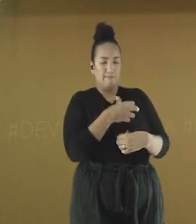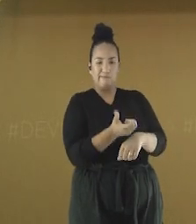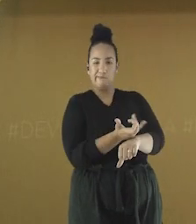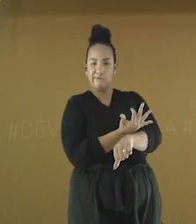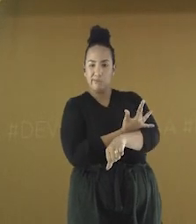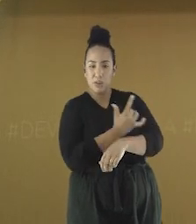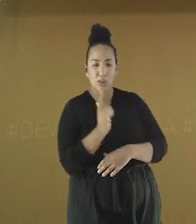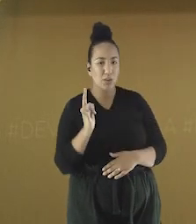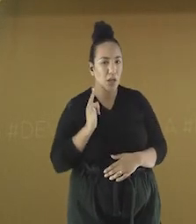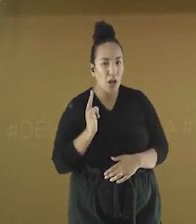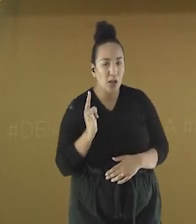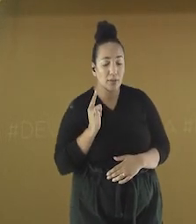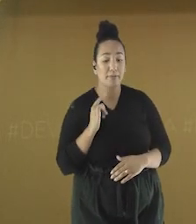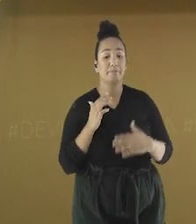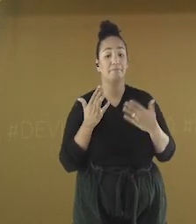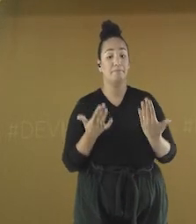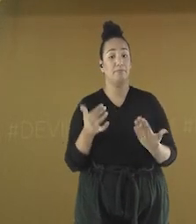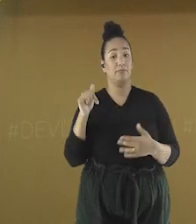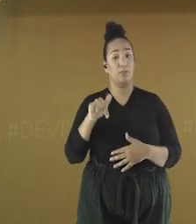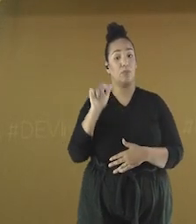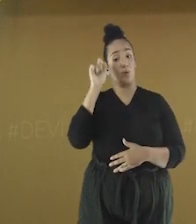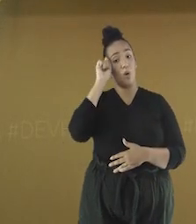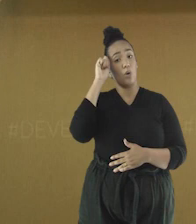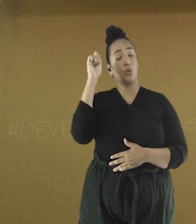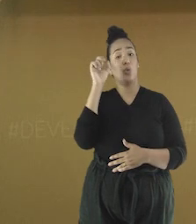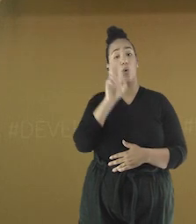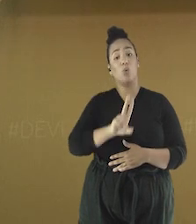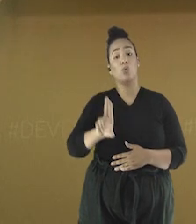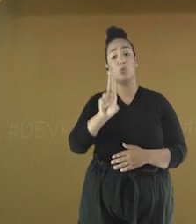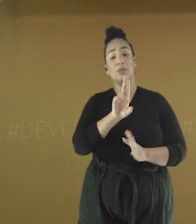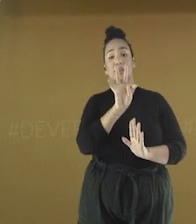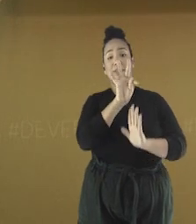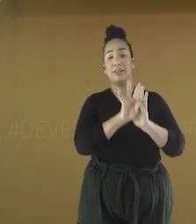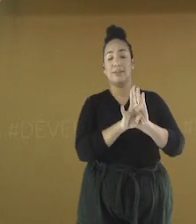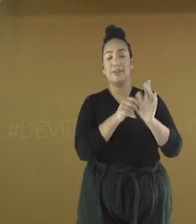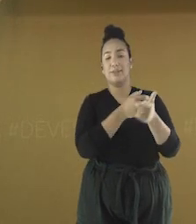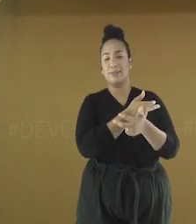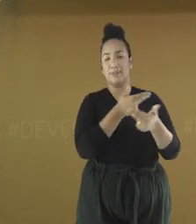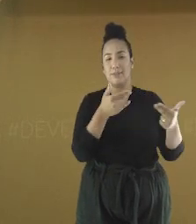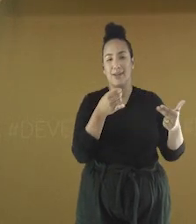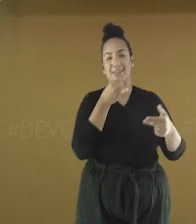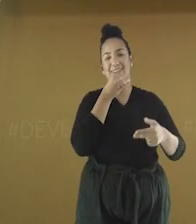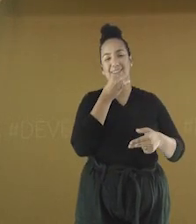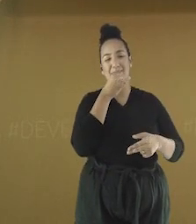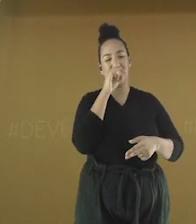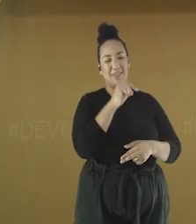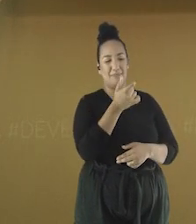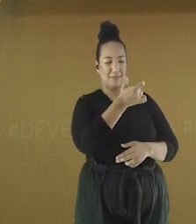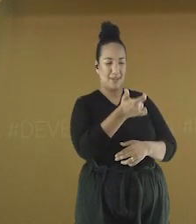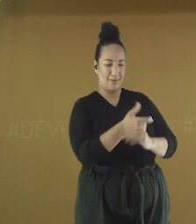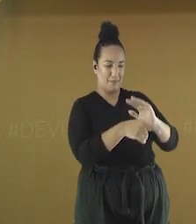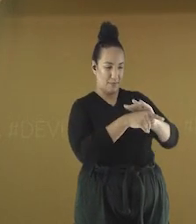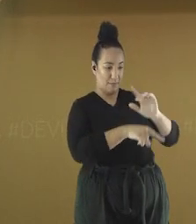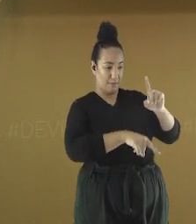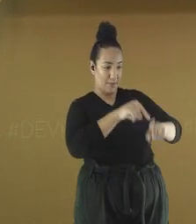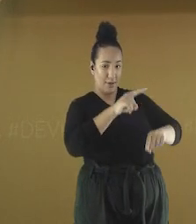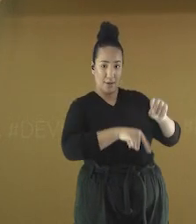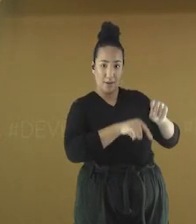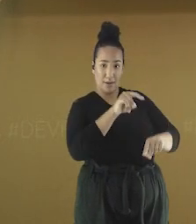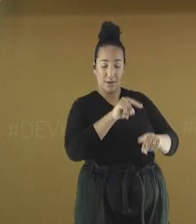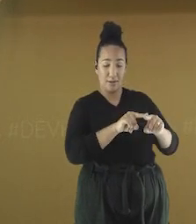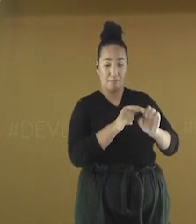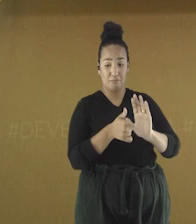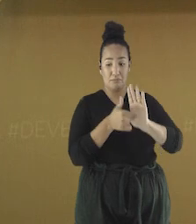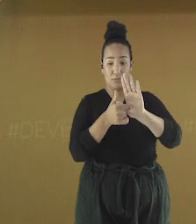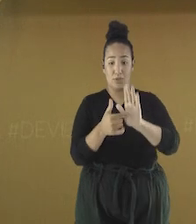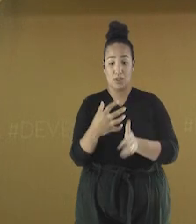em vocês? José Paulo usa vários termos que utilizamos para designar partes de objetos e leva essas